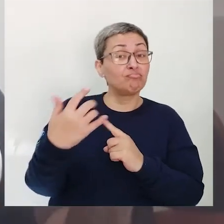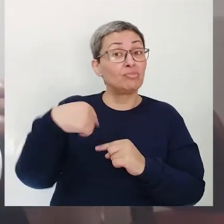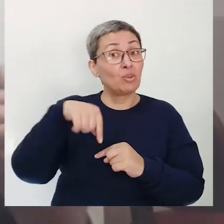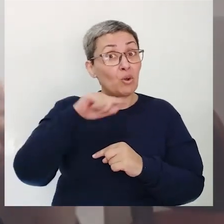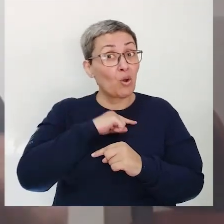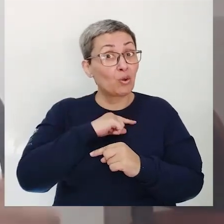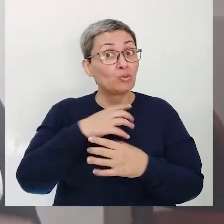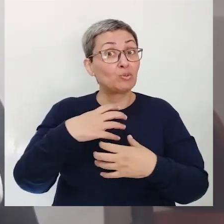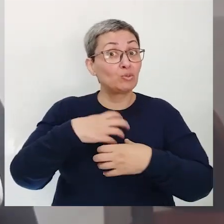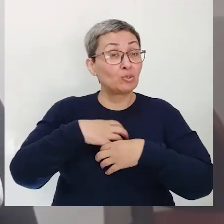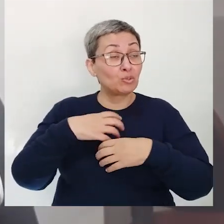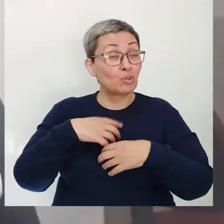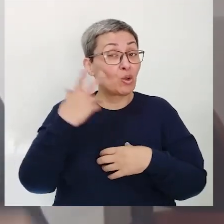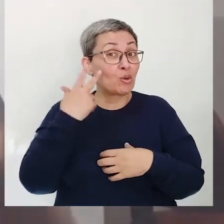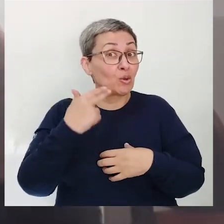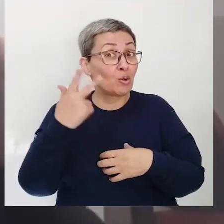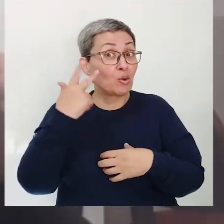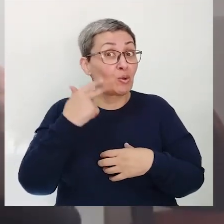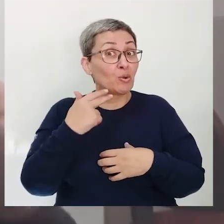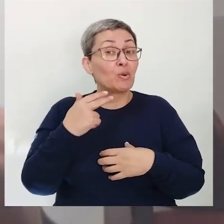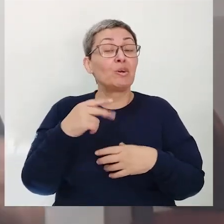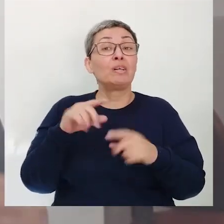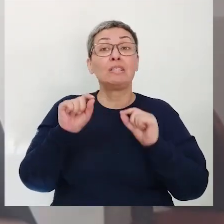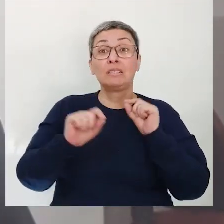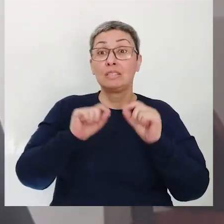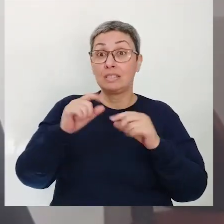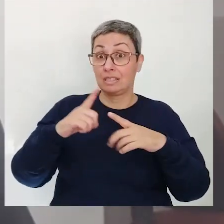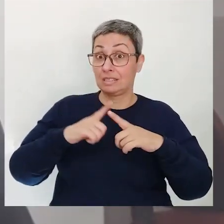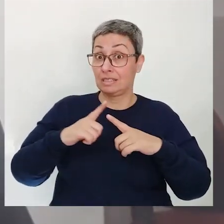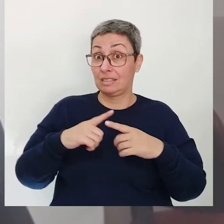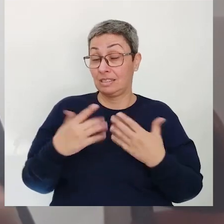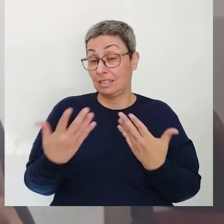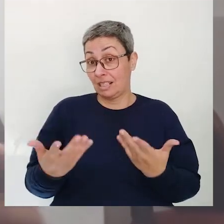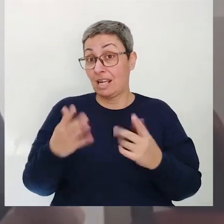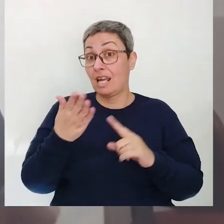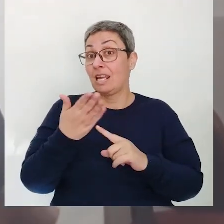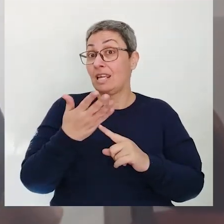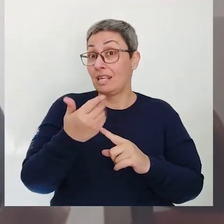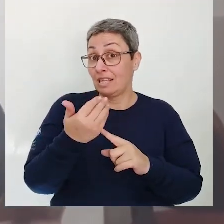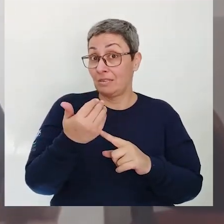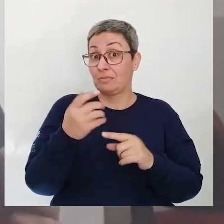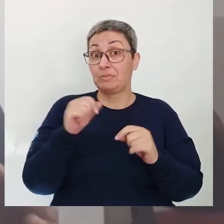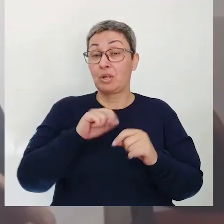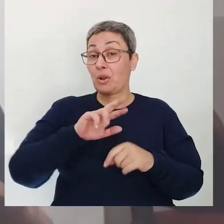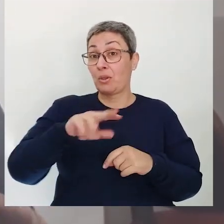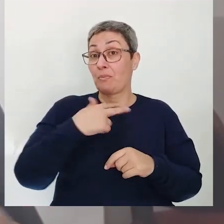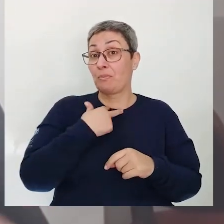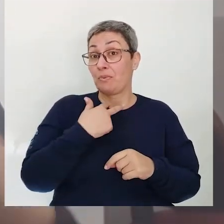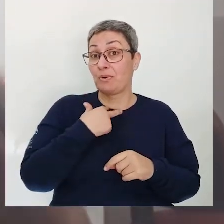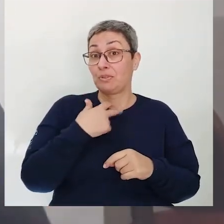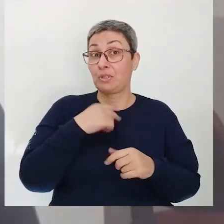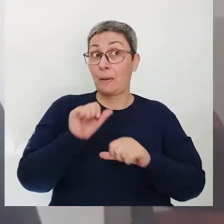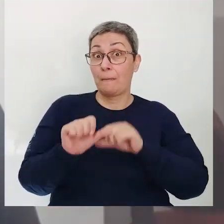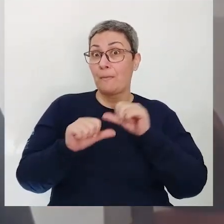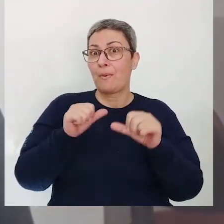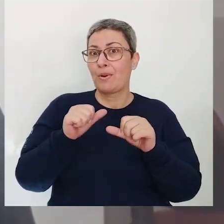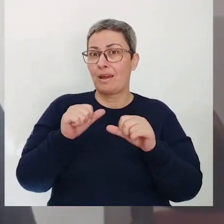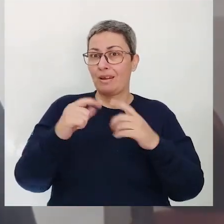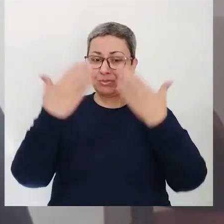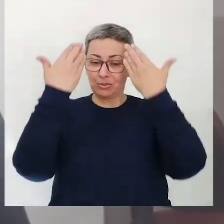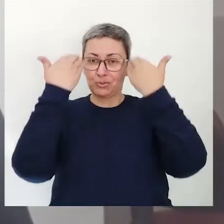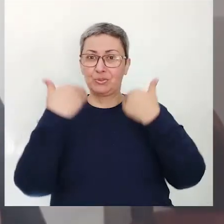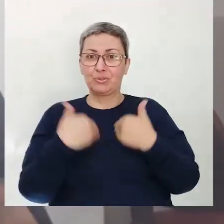nosso modo natural de ser, né? A tecnologia não pode mudar a nossa